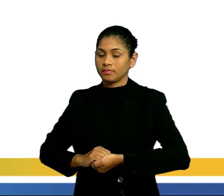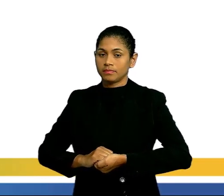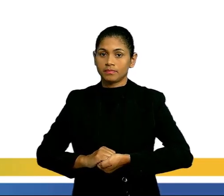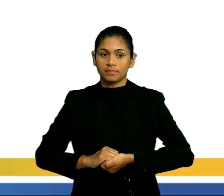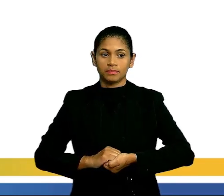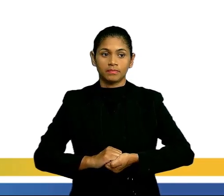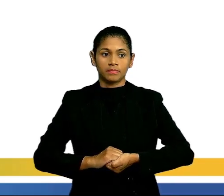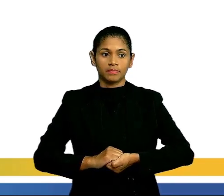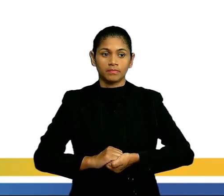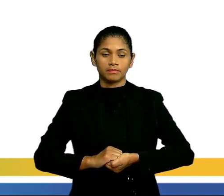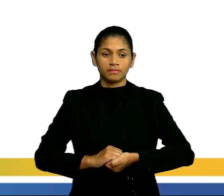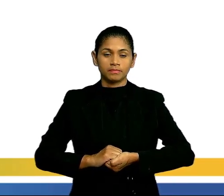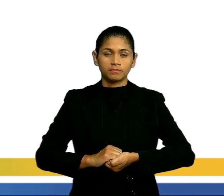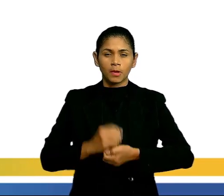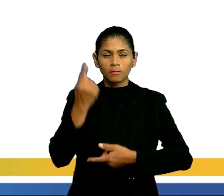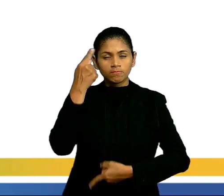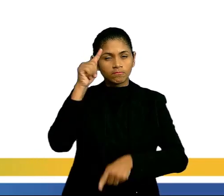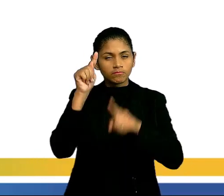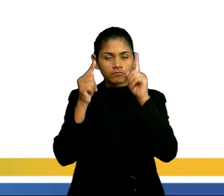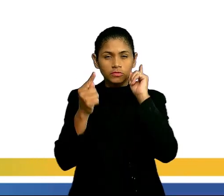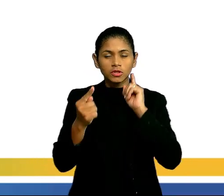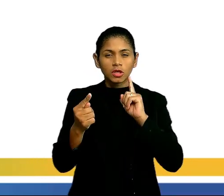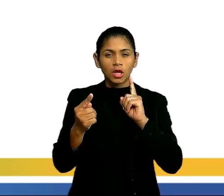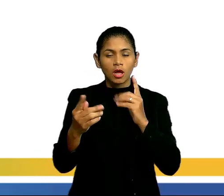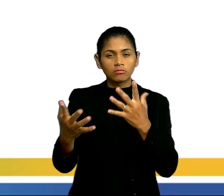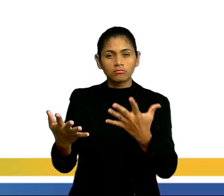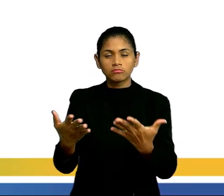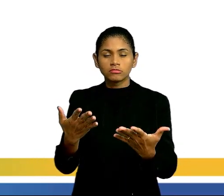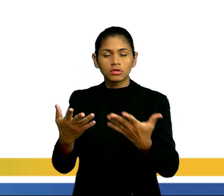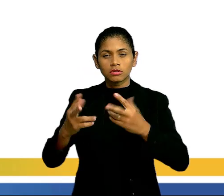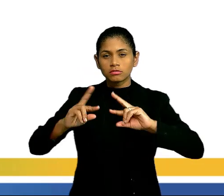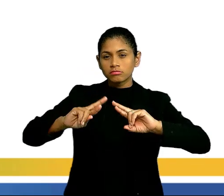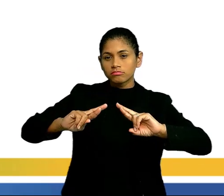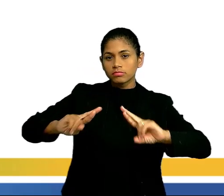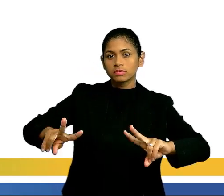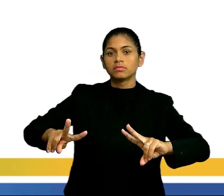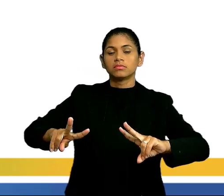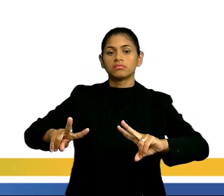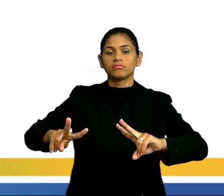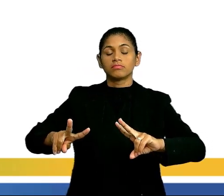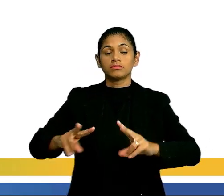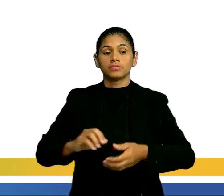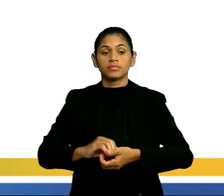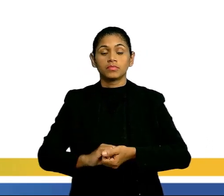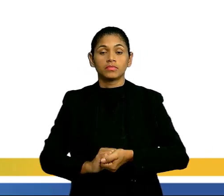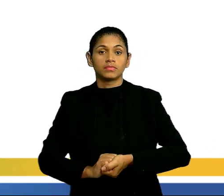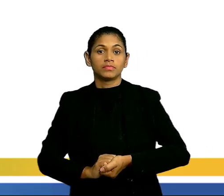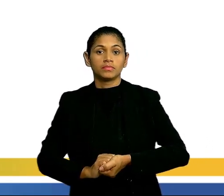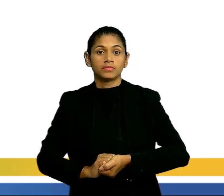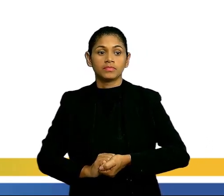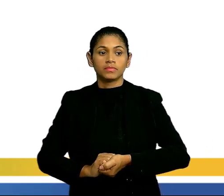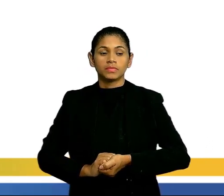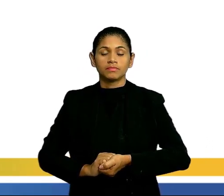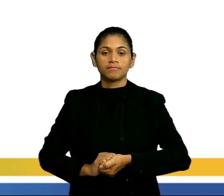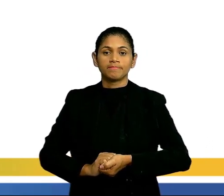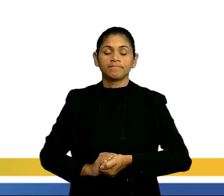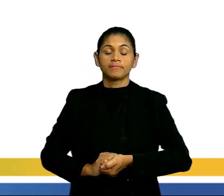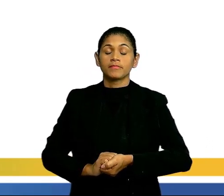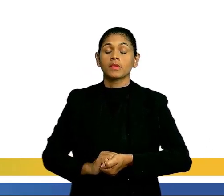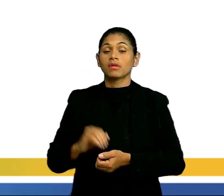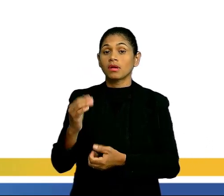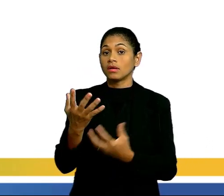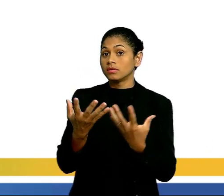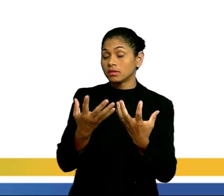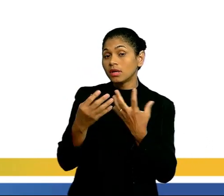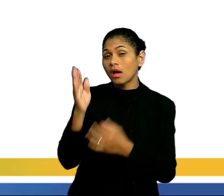Vamos lá. Criando um efeito de contraste, quer dizer, de diferença, como ocorre em... Então, ele quer ver aqui